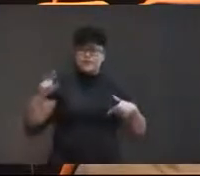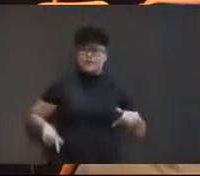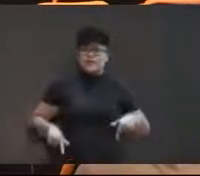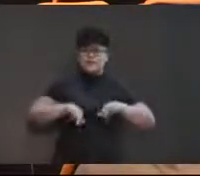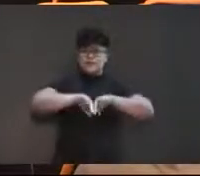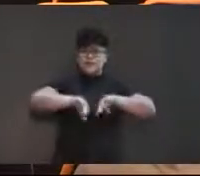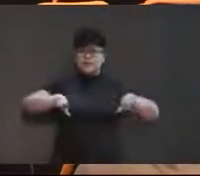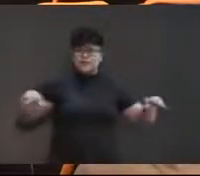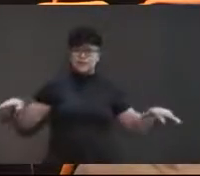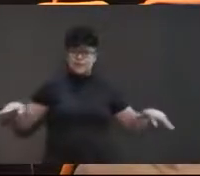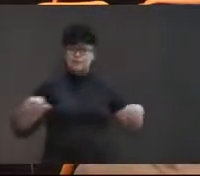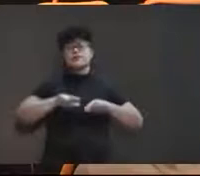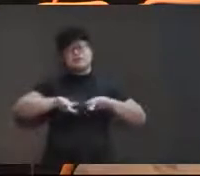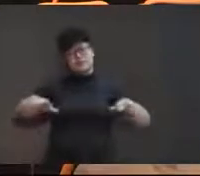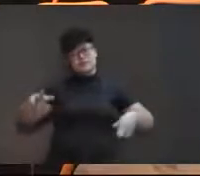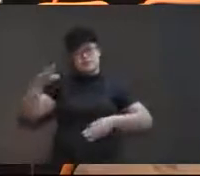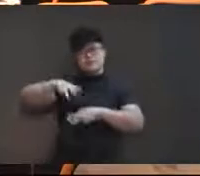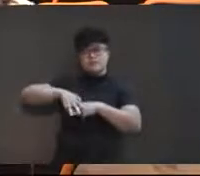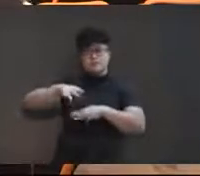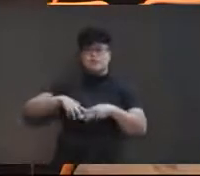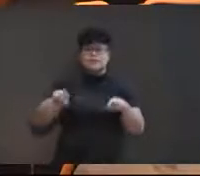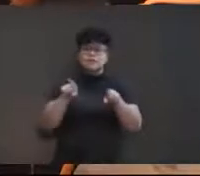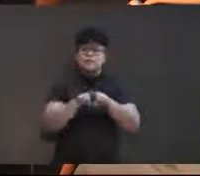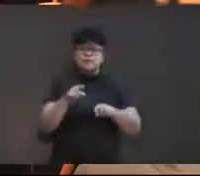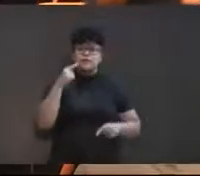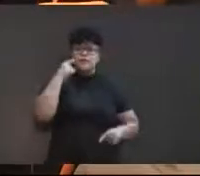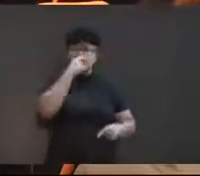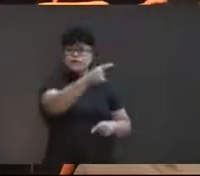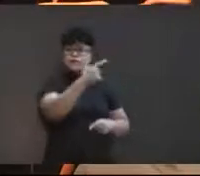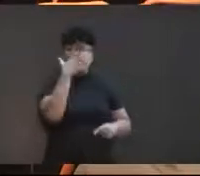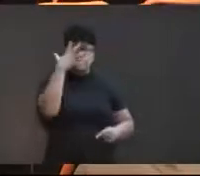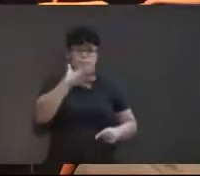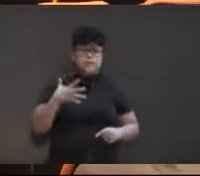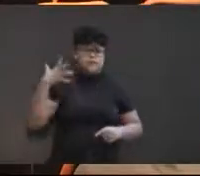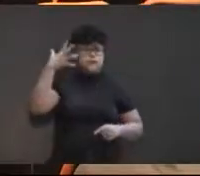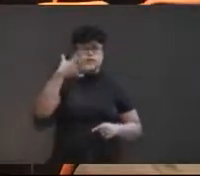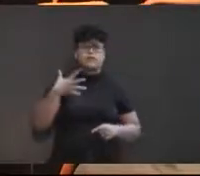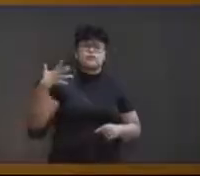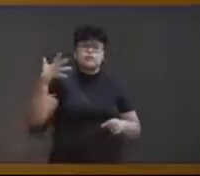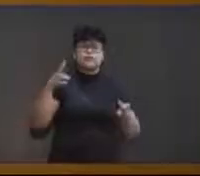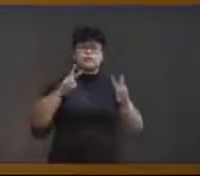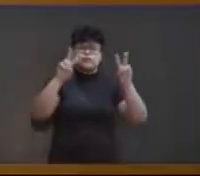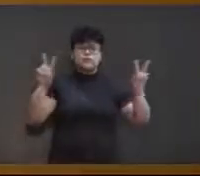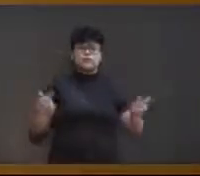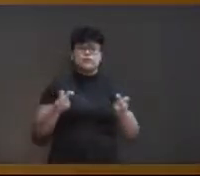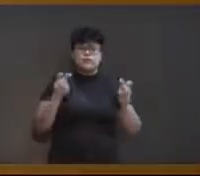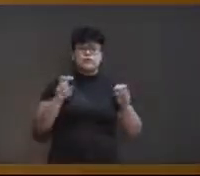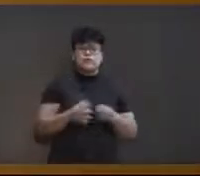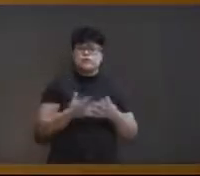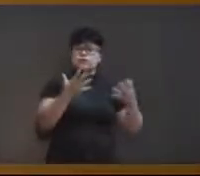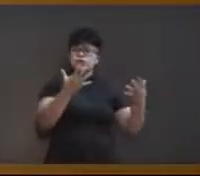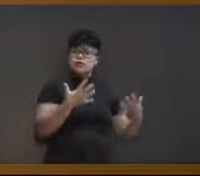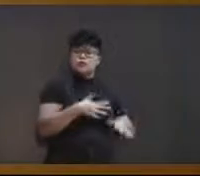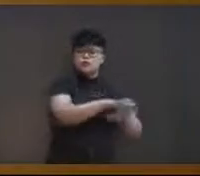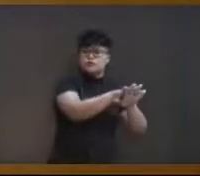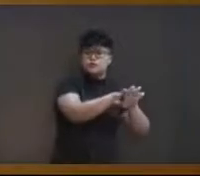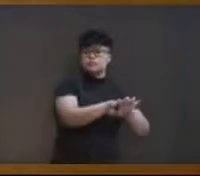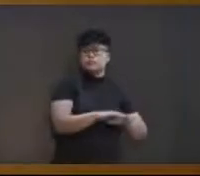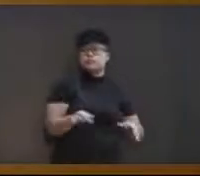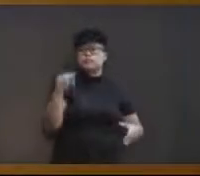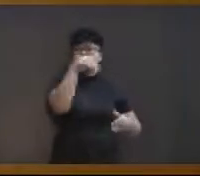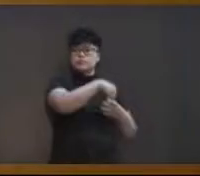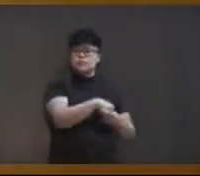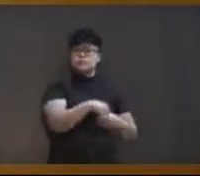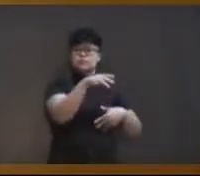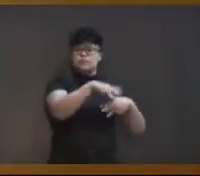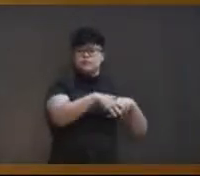matemática uma vez que nós vimos agora a palestra do professor no qual fala-se de inclusão na dentro